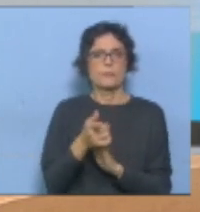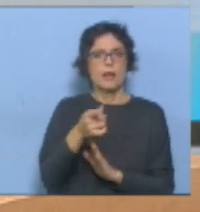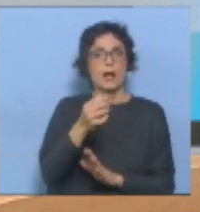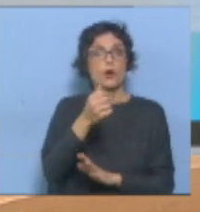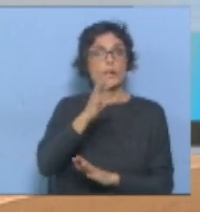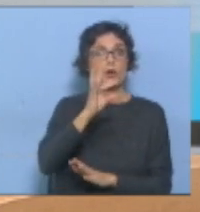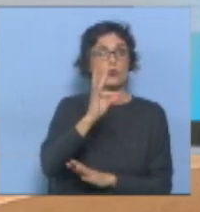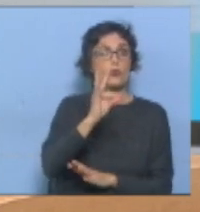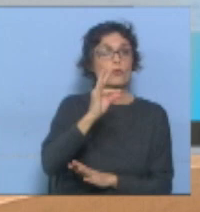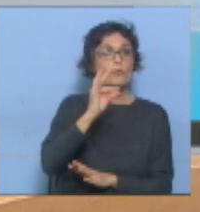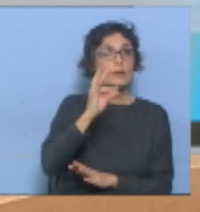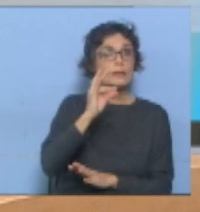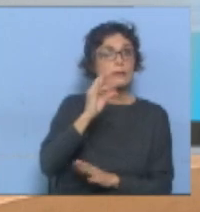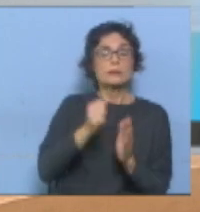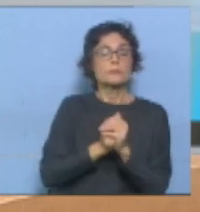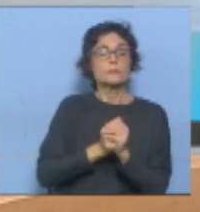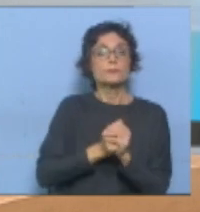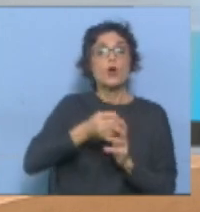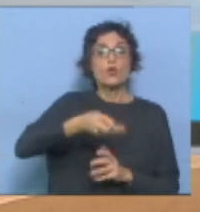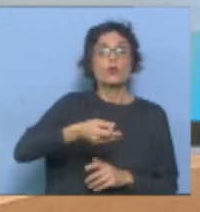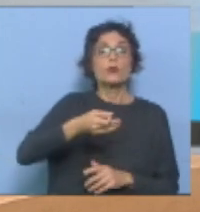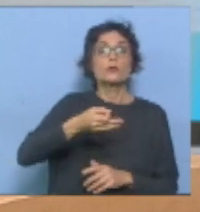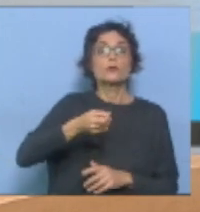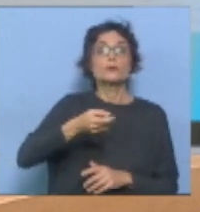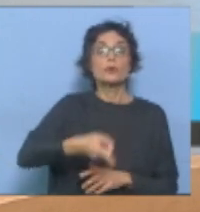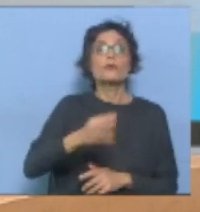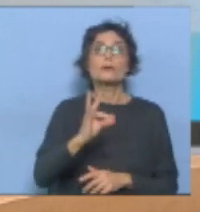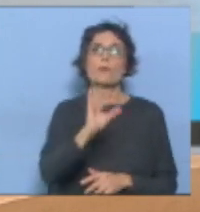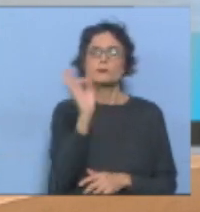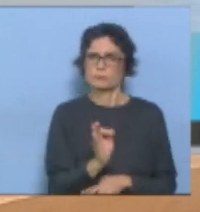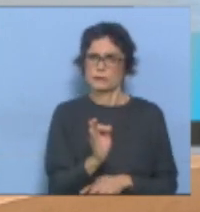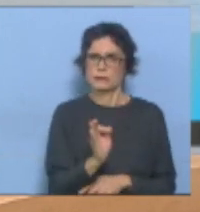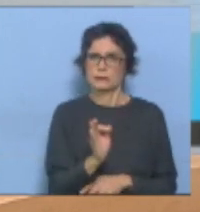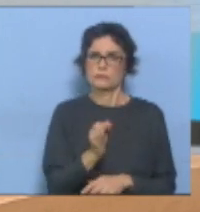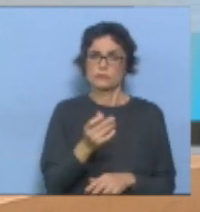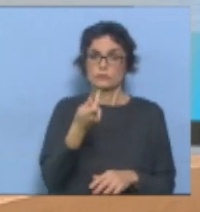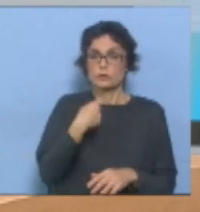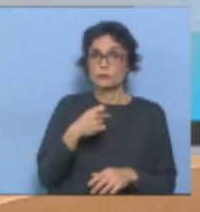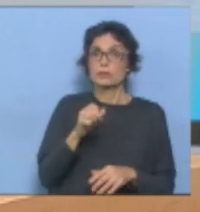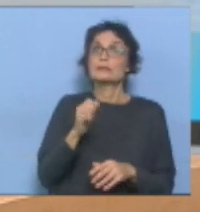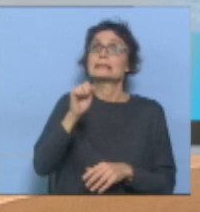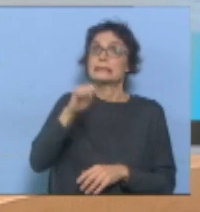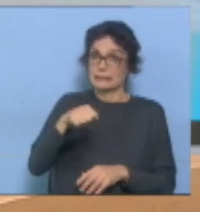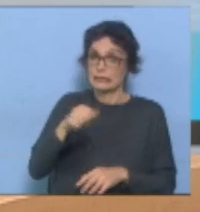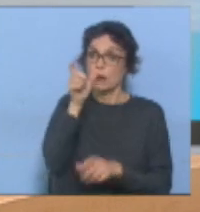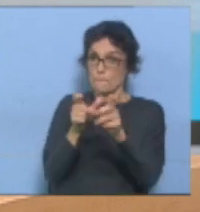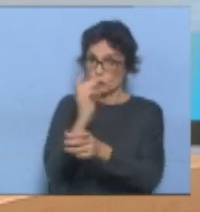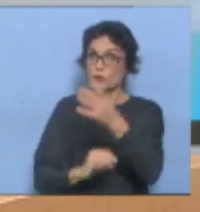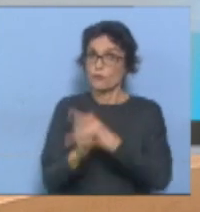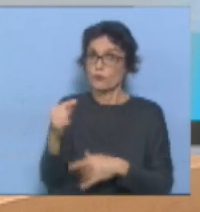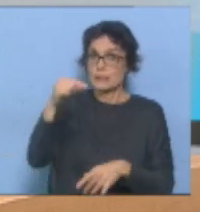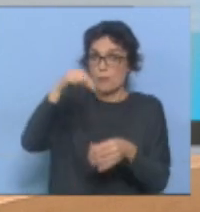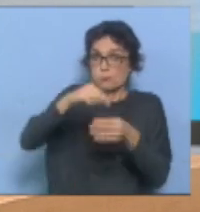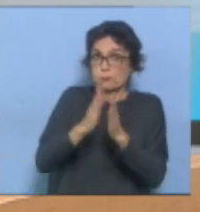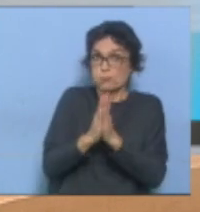94% dos priores, portanto quase todos os priores, disseram que sim, que havia pessoas com deficiência na Igreja. Isso torna muito pertinente